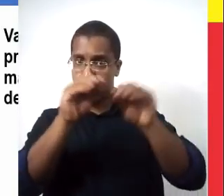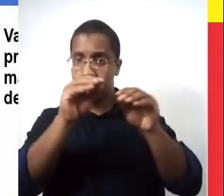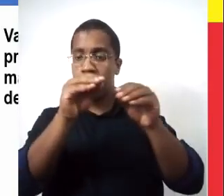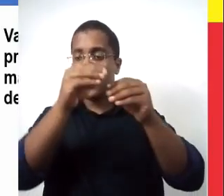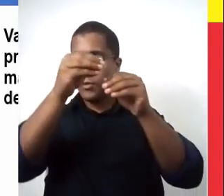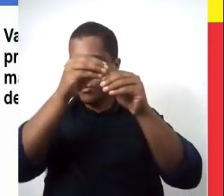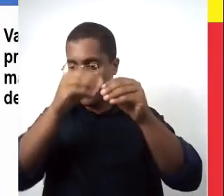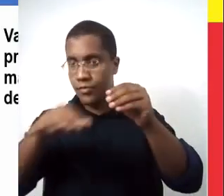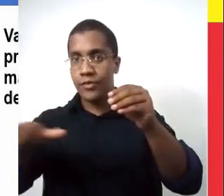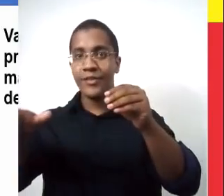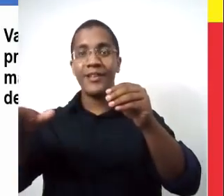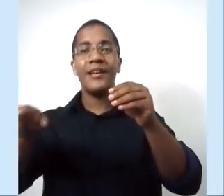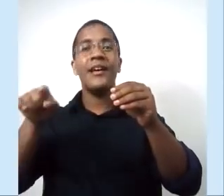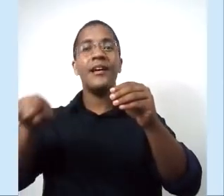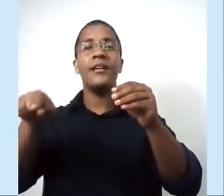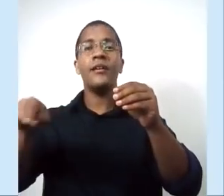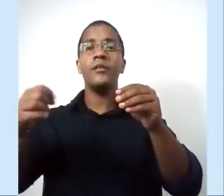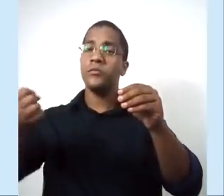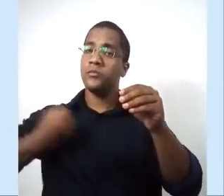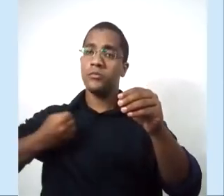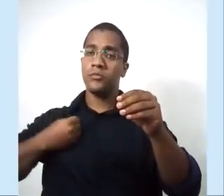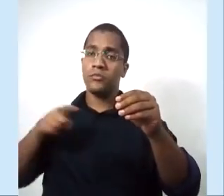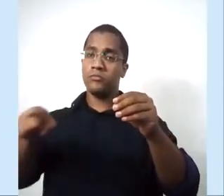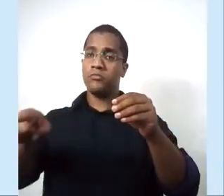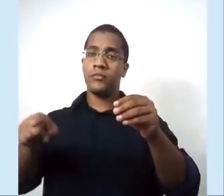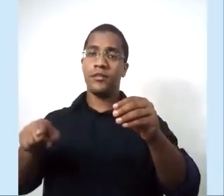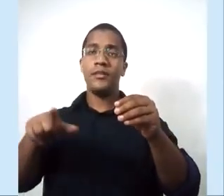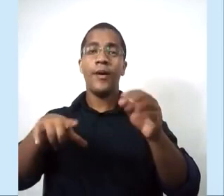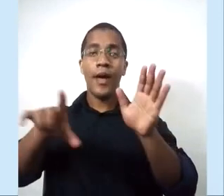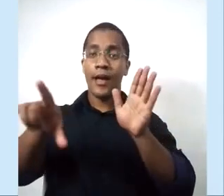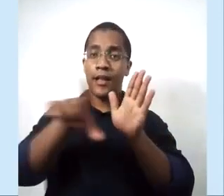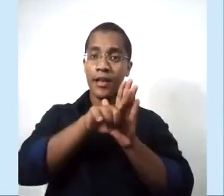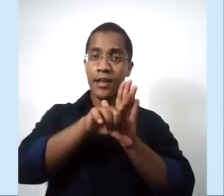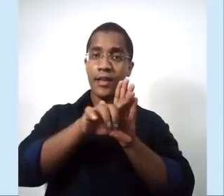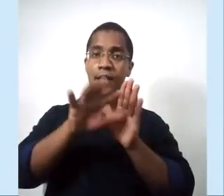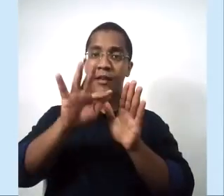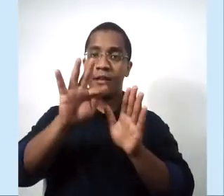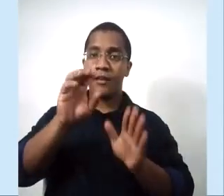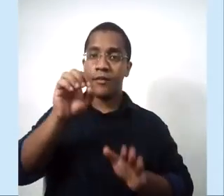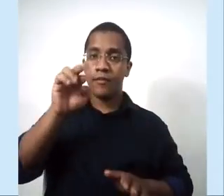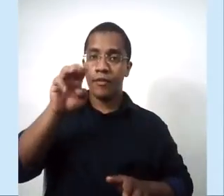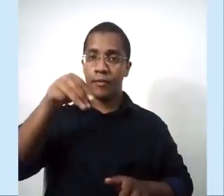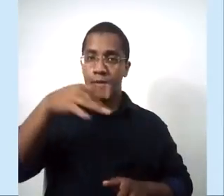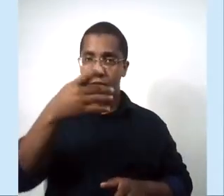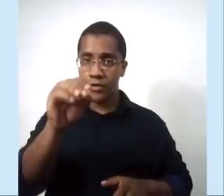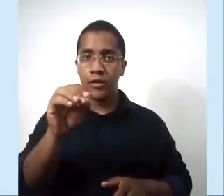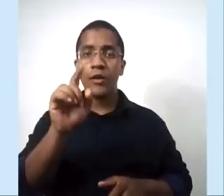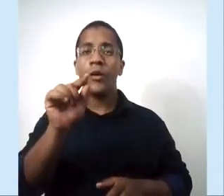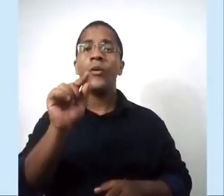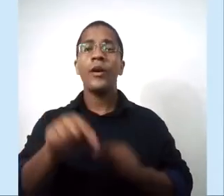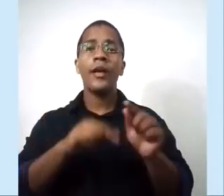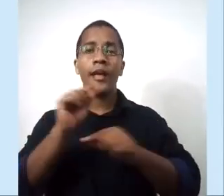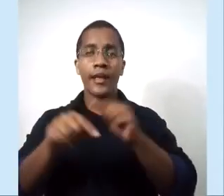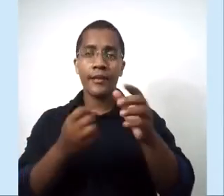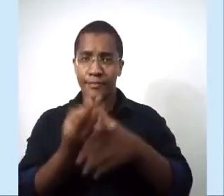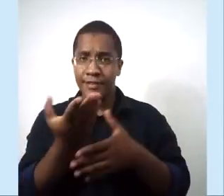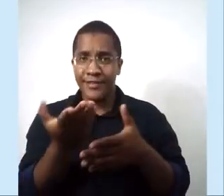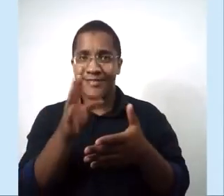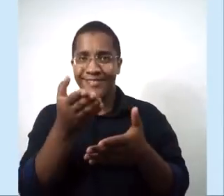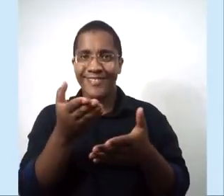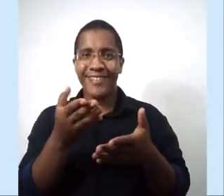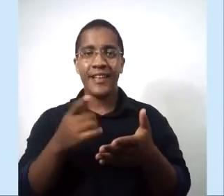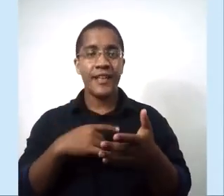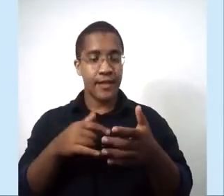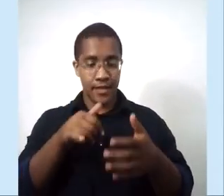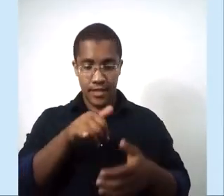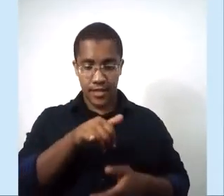ele solta o valor. Certo? Então, essa lei de formação representa por Y é igual a